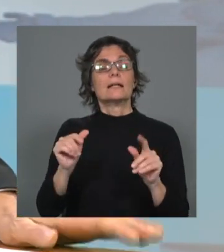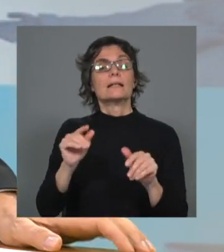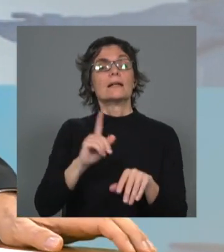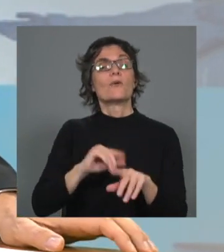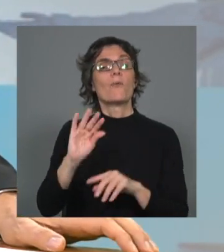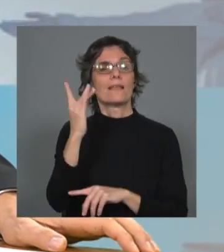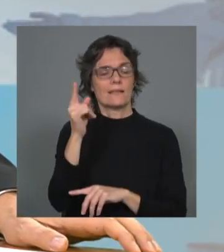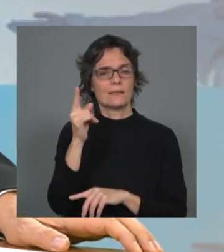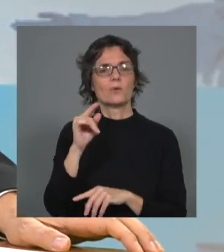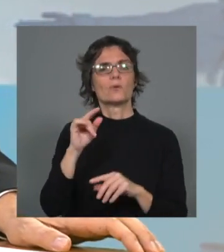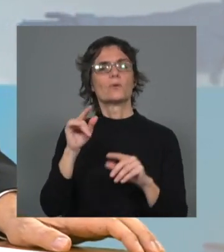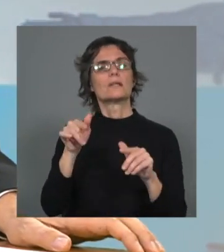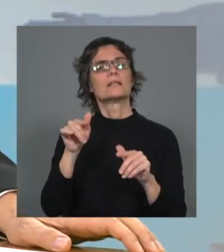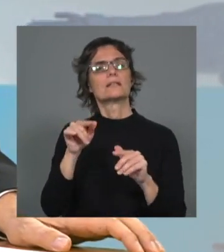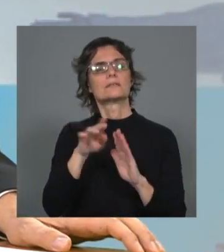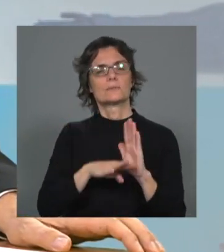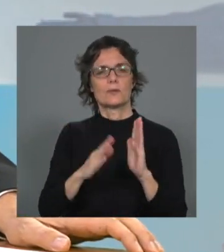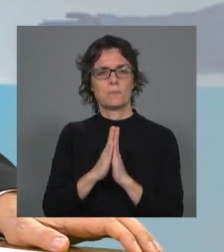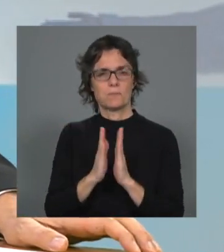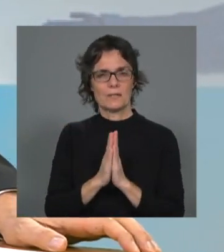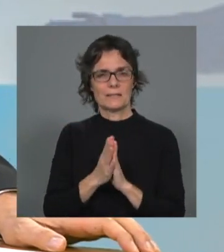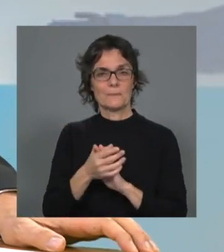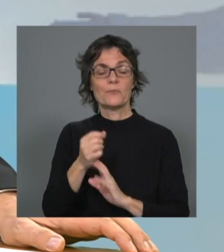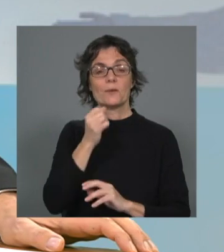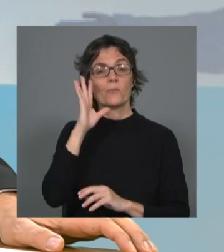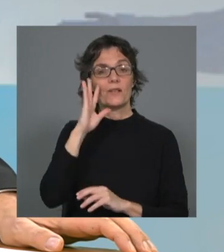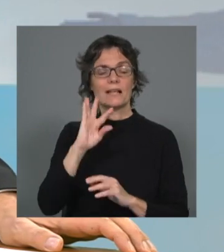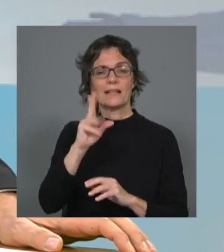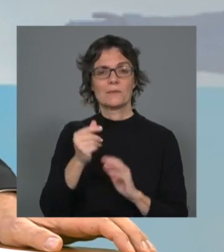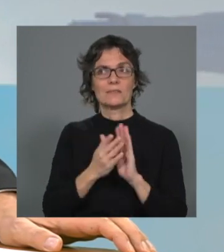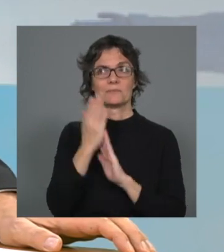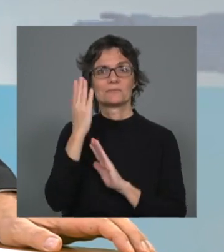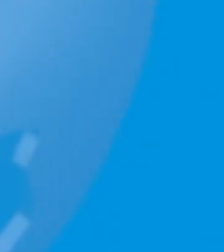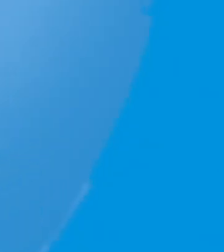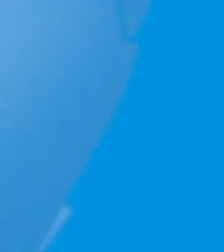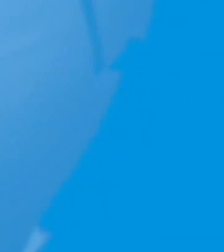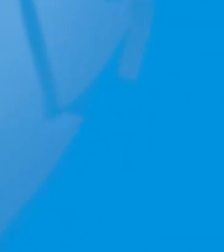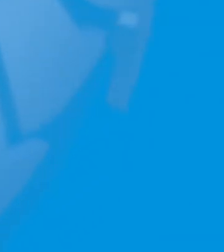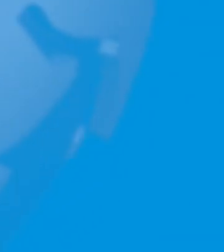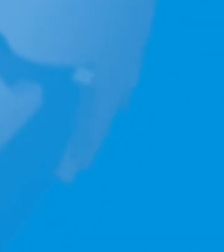acompanhar a edição rádio do programa Eclésia. Boa tarde e até amanhã, se Deus quiser.